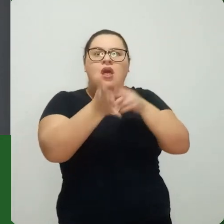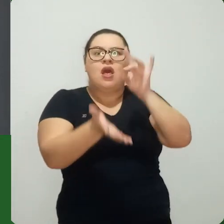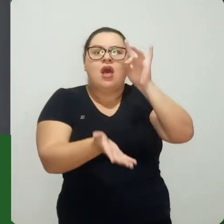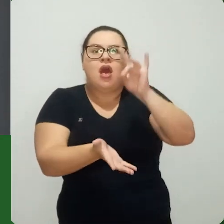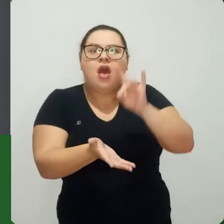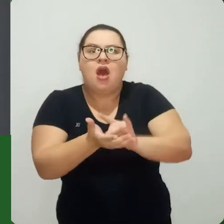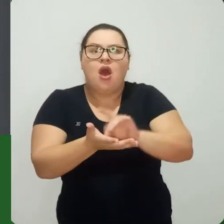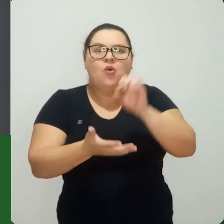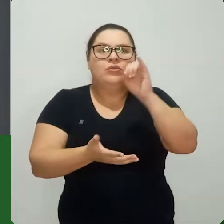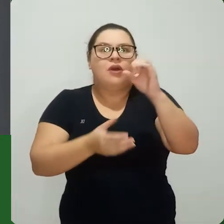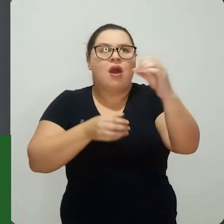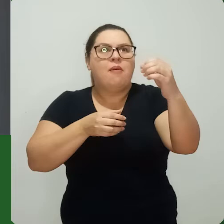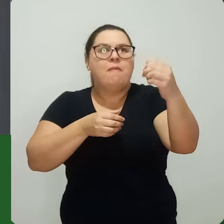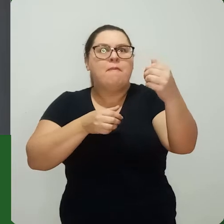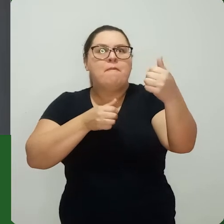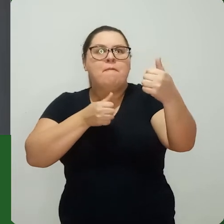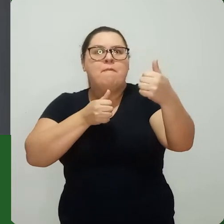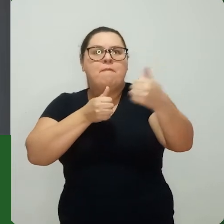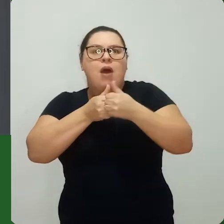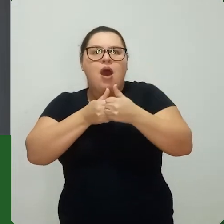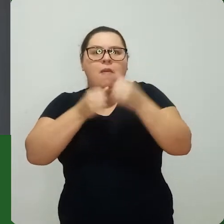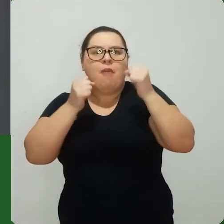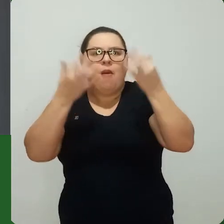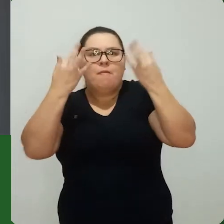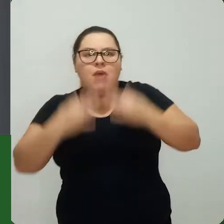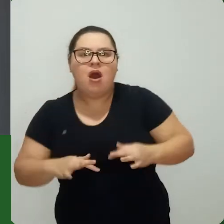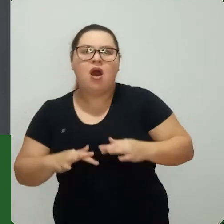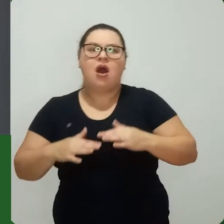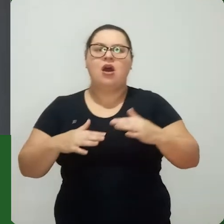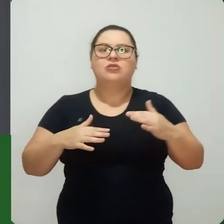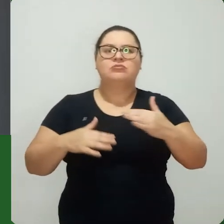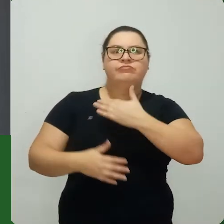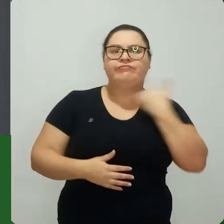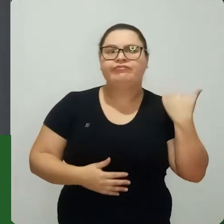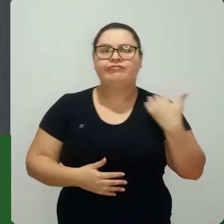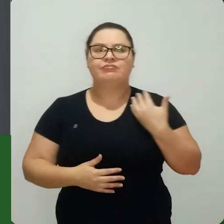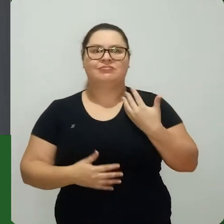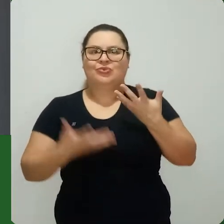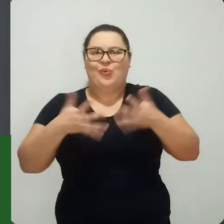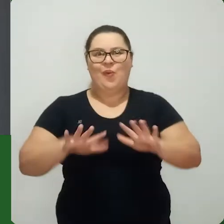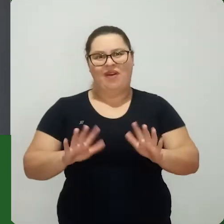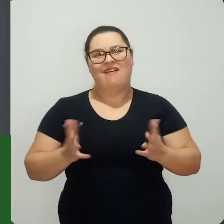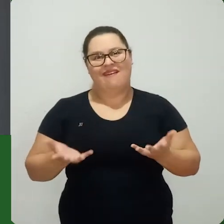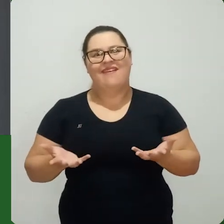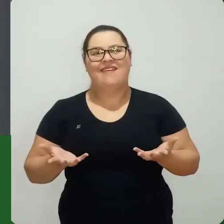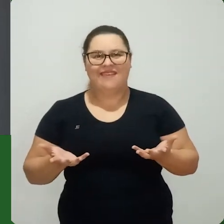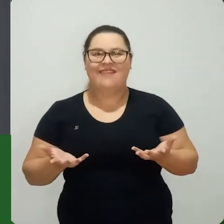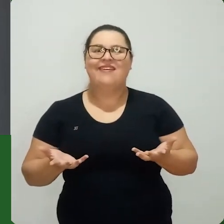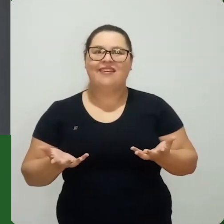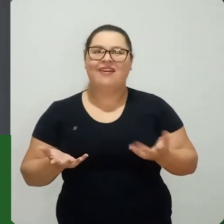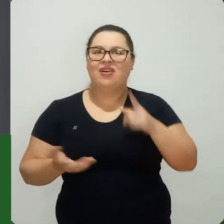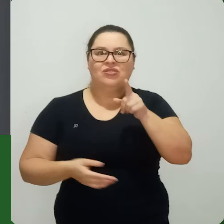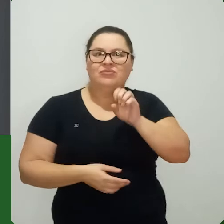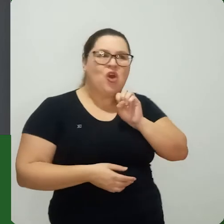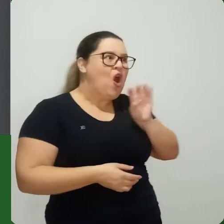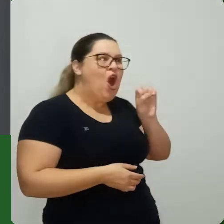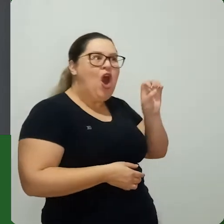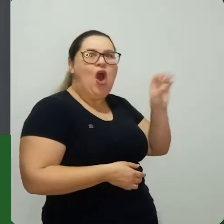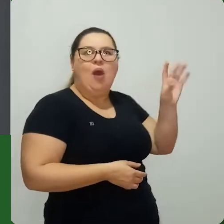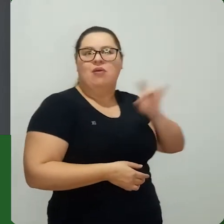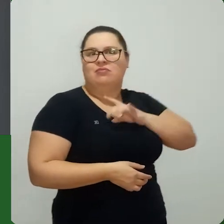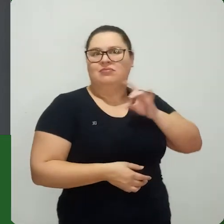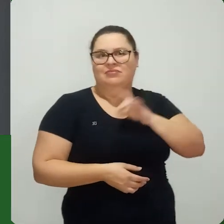te machucar, ia te atropelar. E você não quer isso. Então você corre. Você e todos os que estão à volta